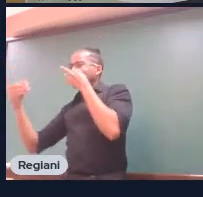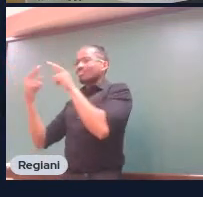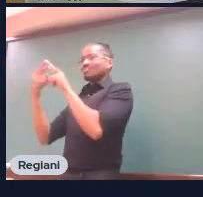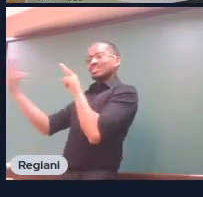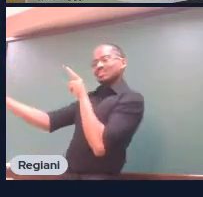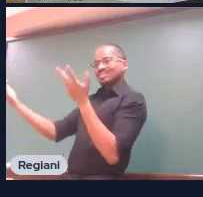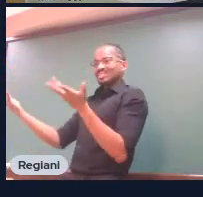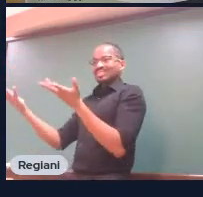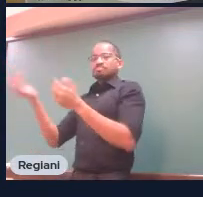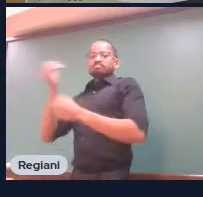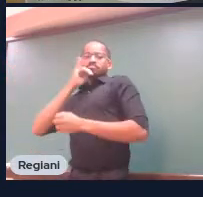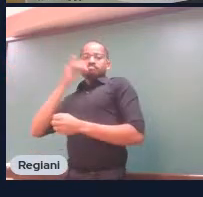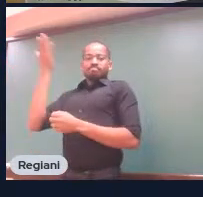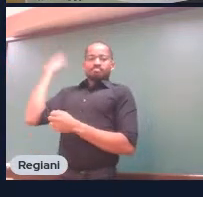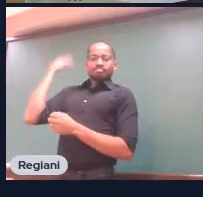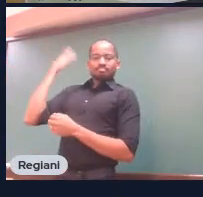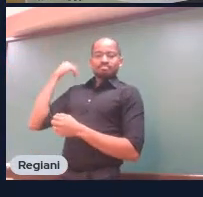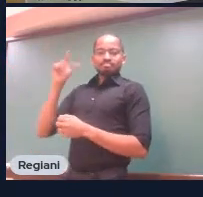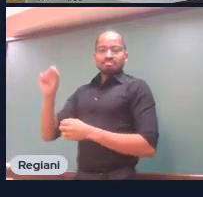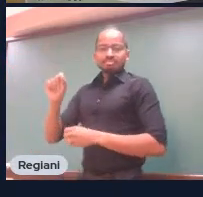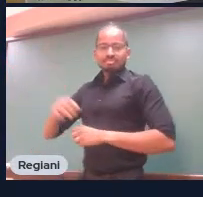de